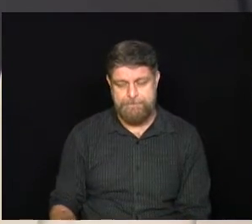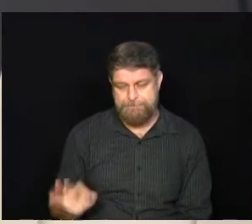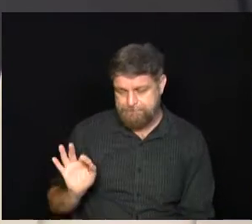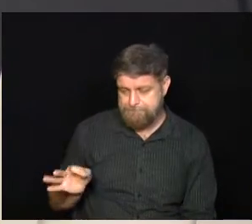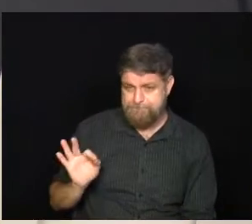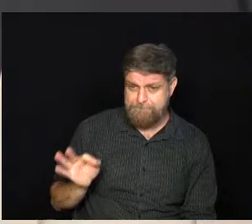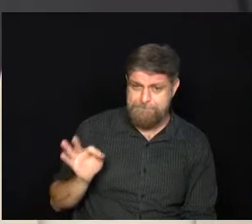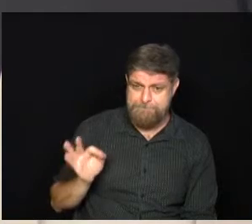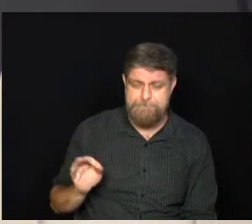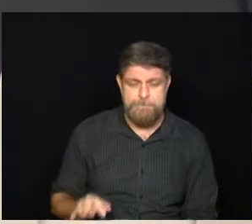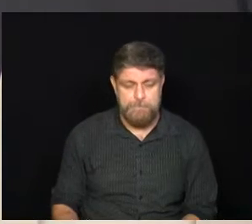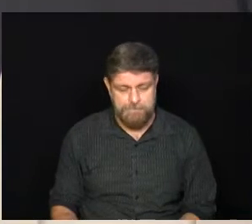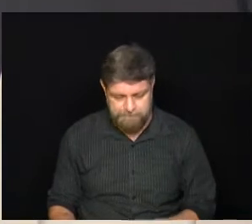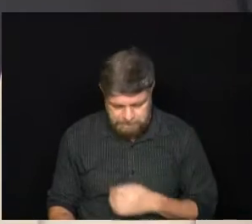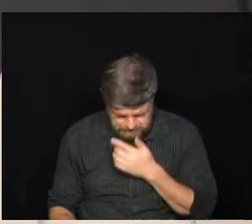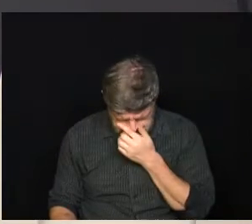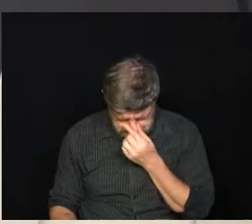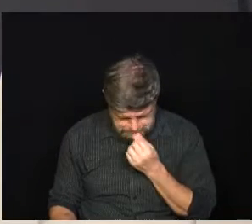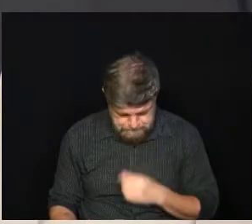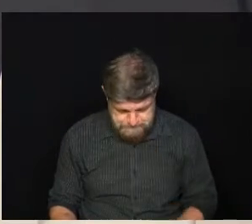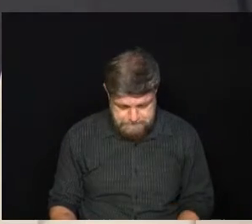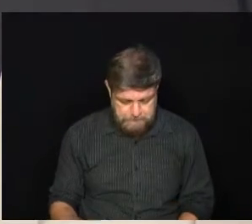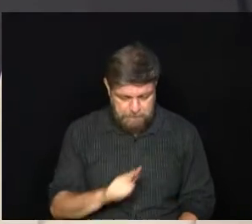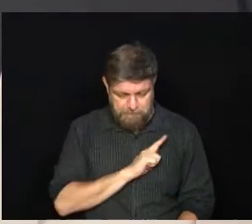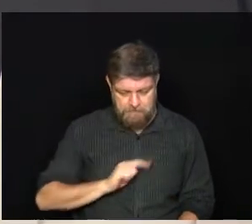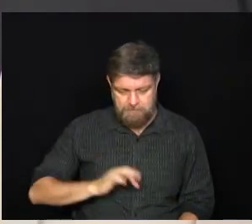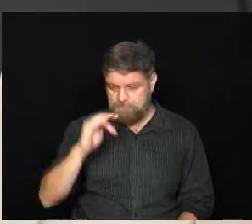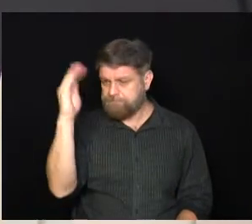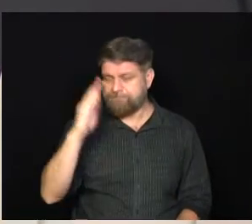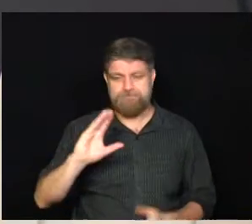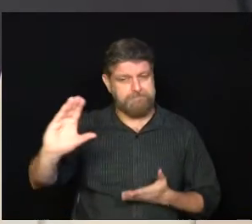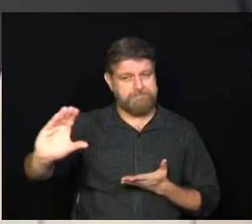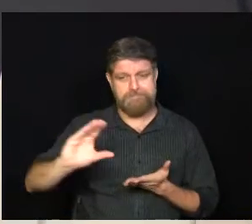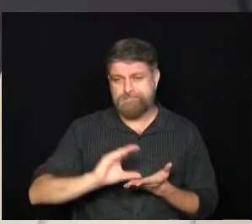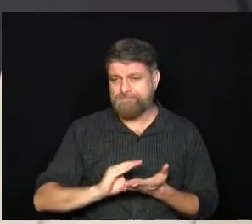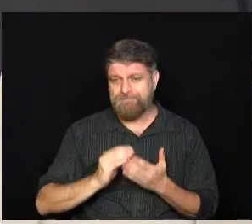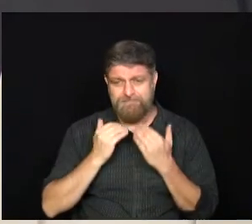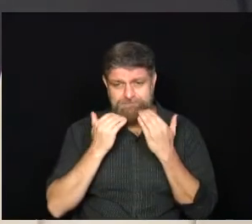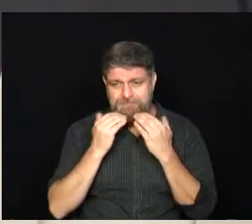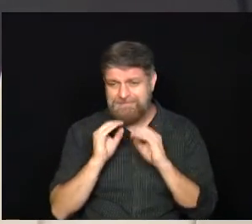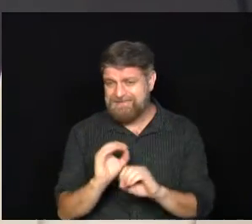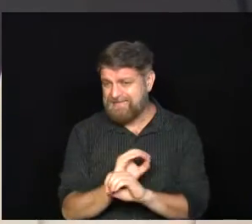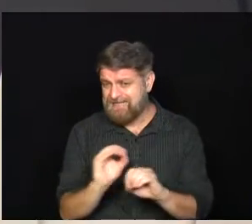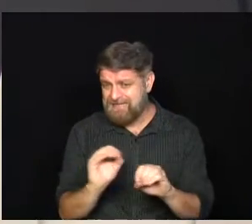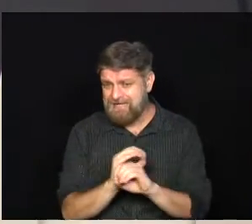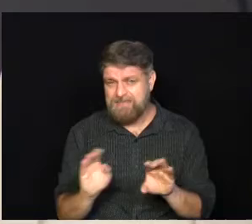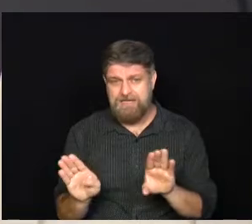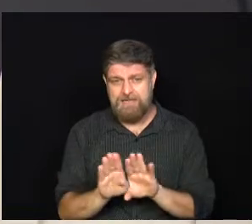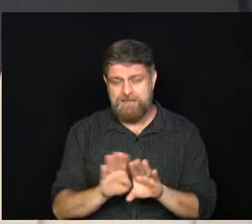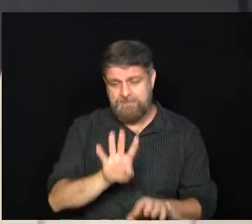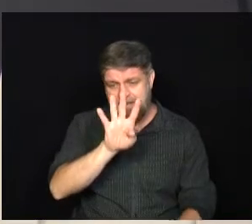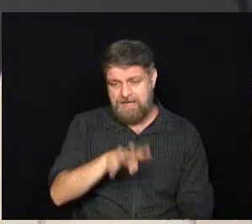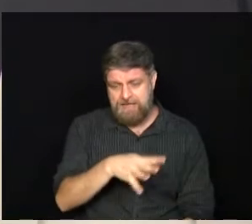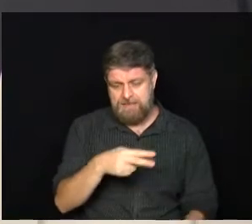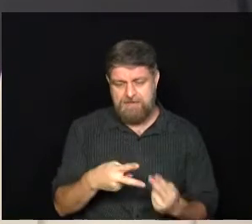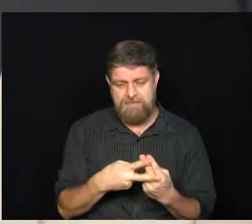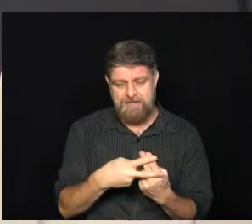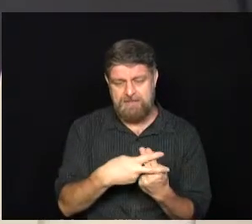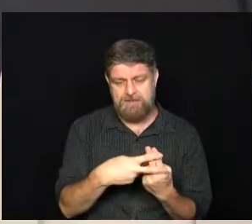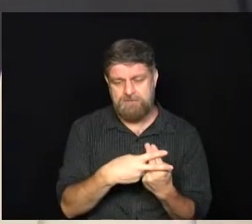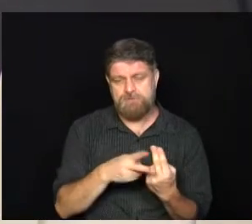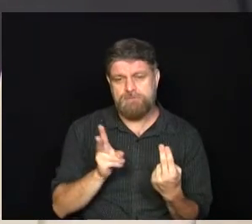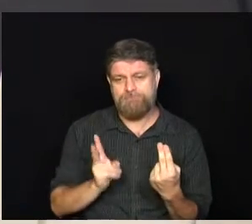fato, os repasses da União não estão ocorrendo, assim também como não ocorre a correção da tabela SUS, que é uma briga aí